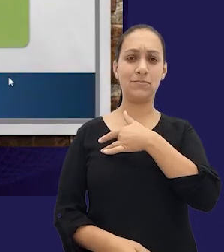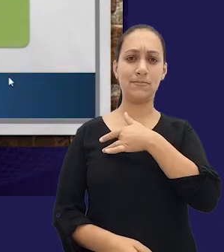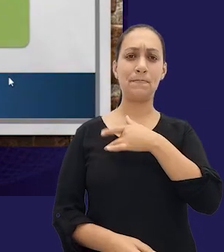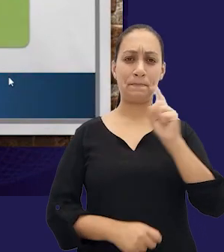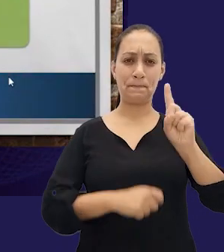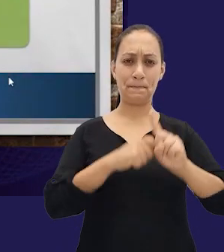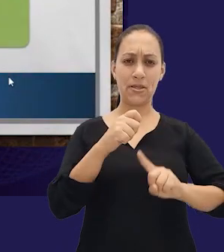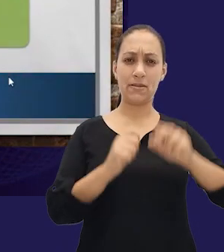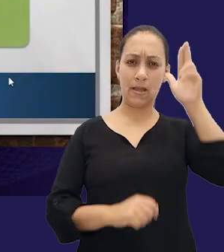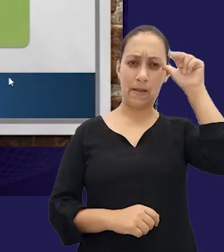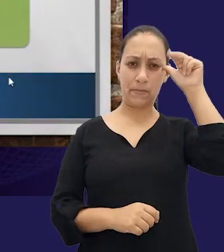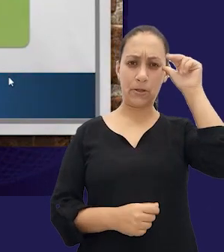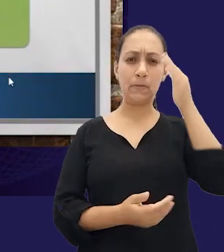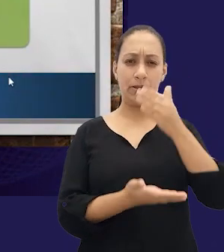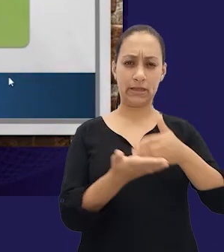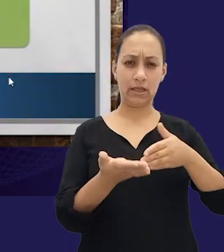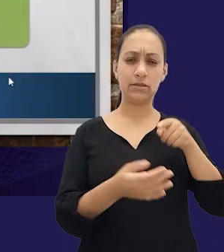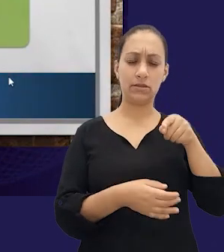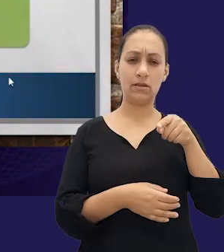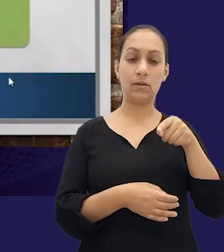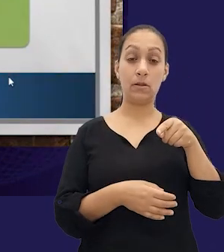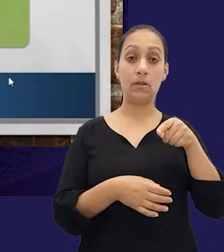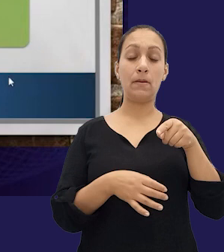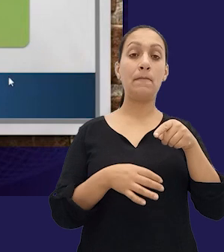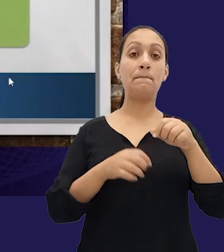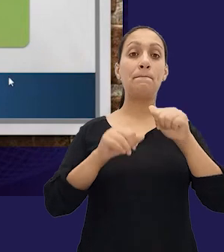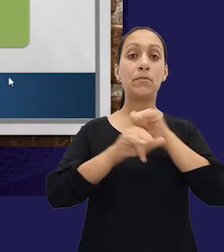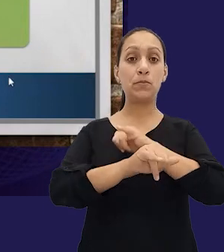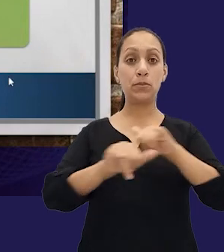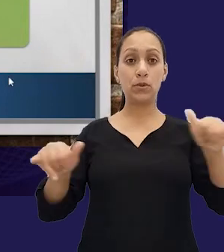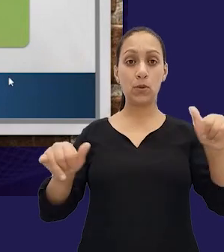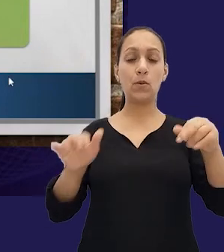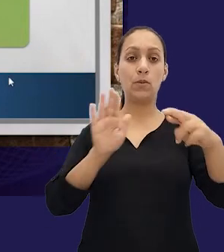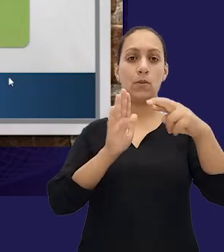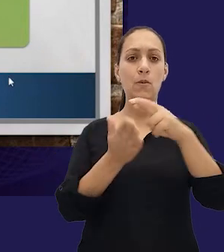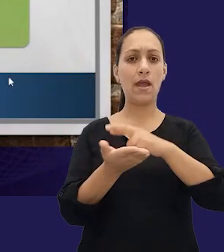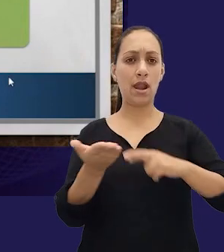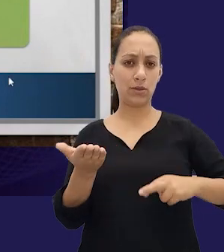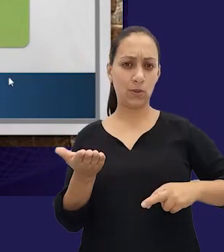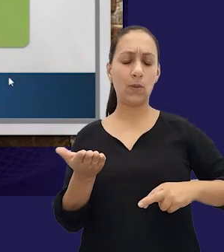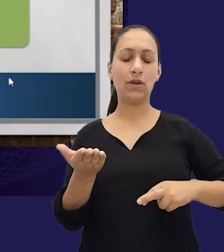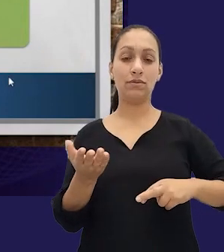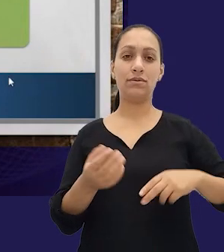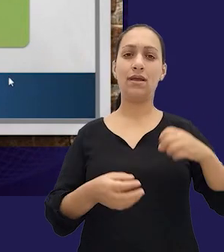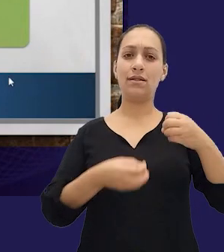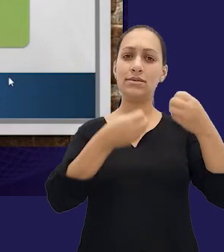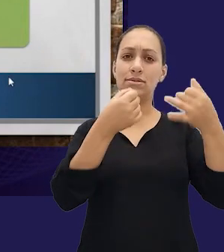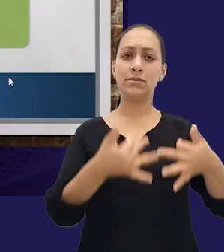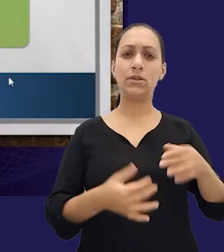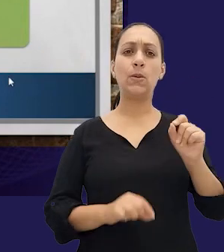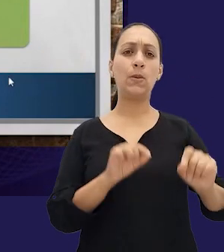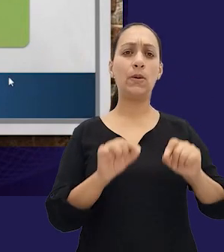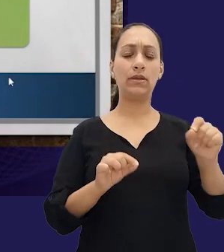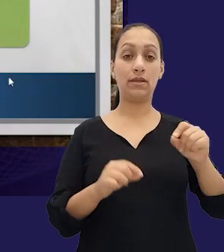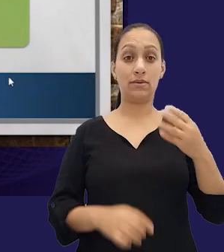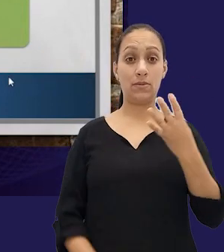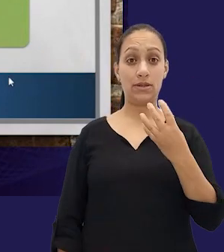agora desse ano, ela publicou um relatório, tá? Onde ela comenta que dos